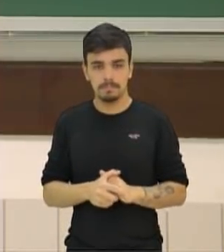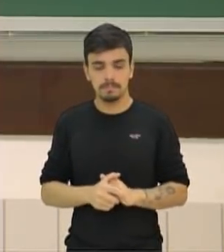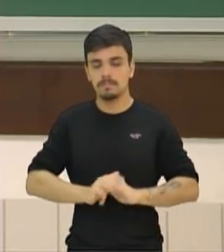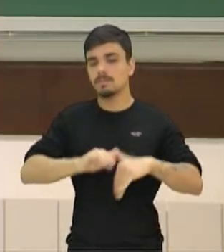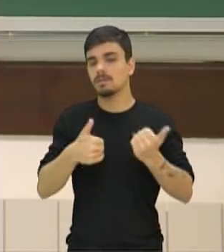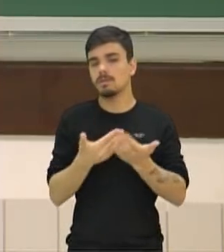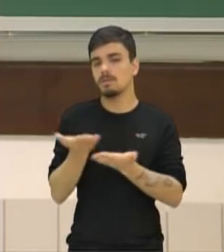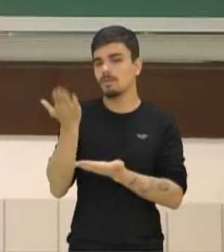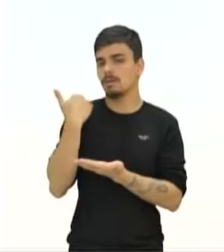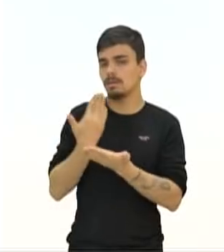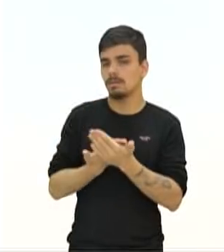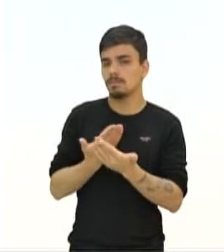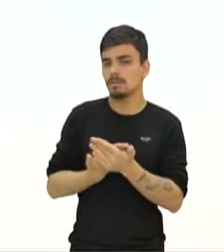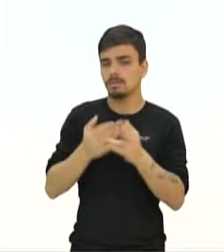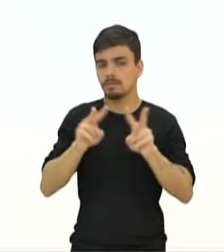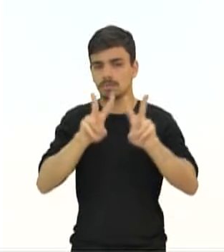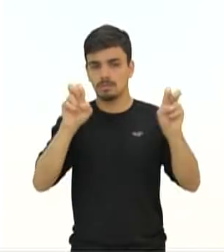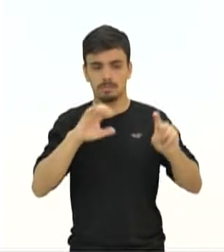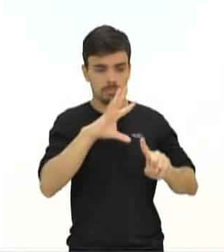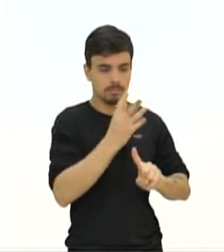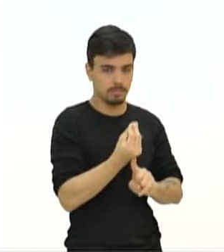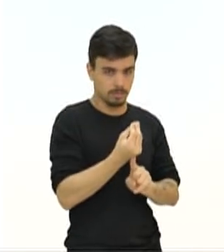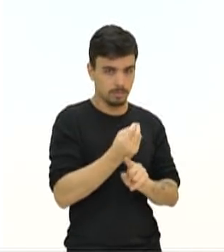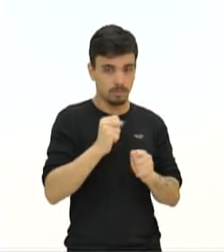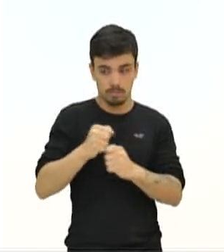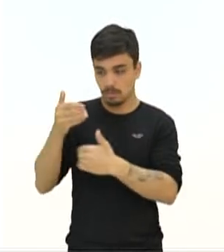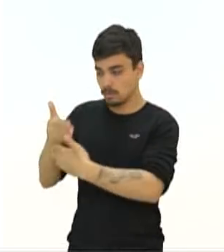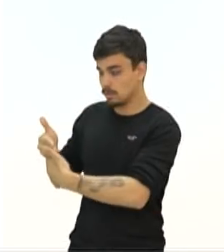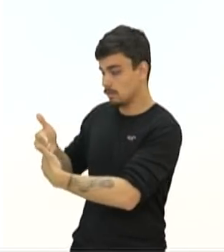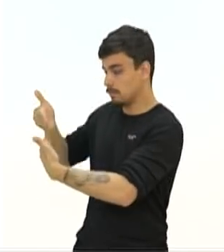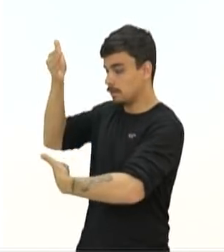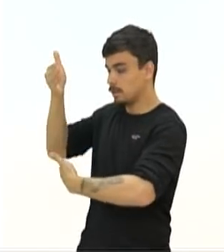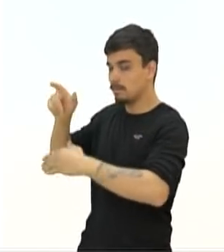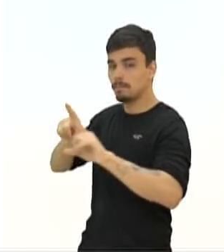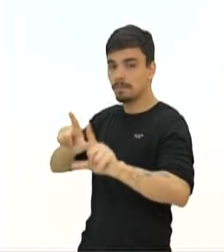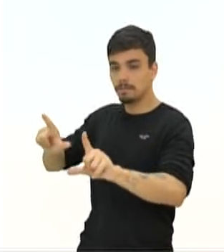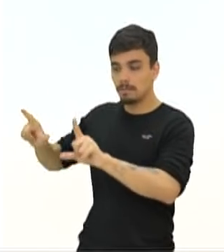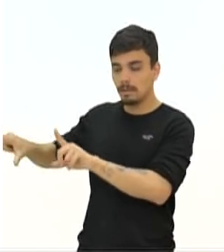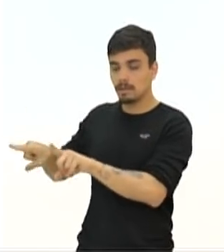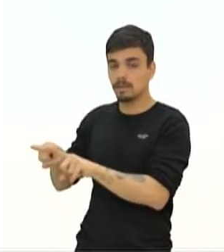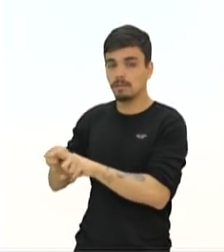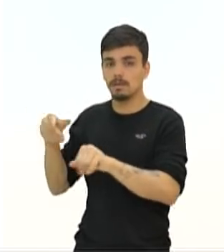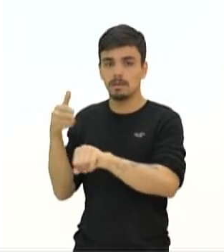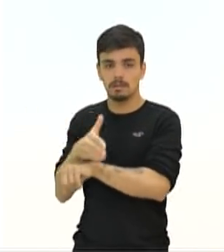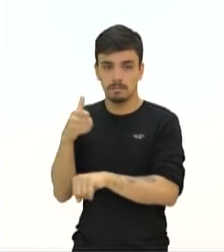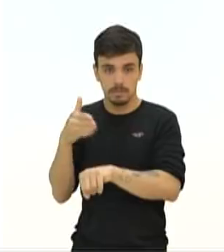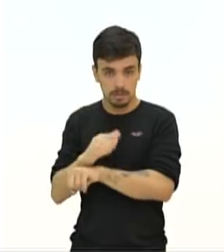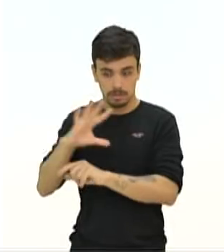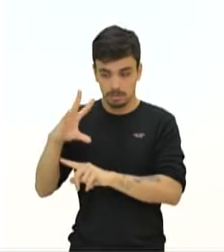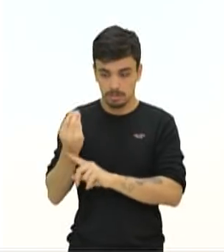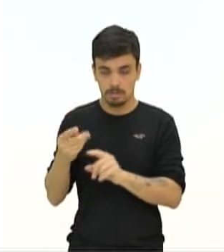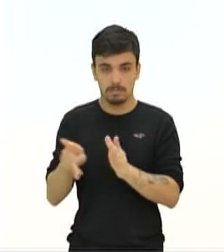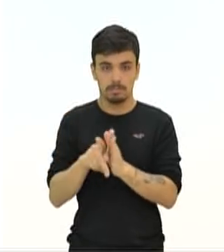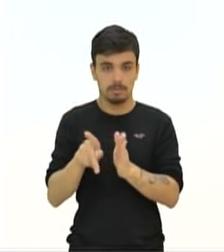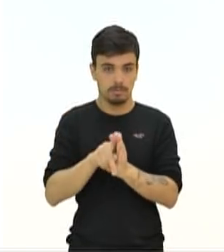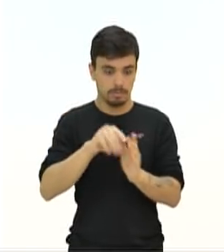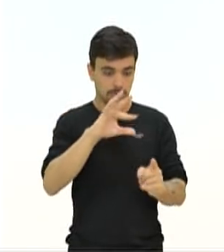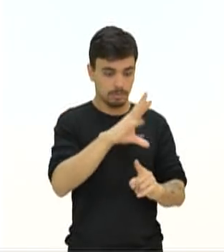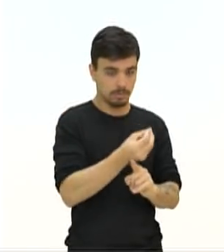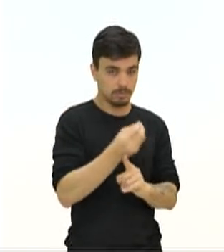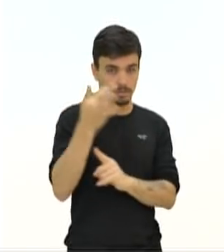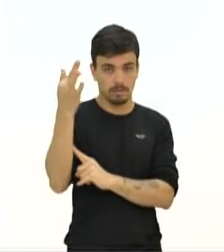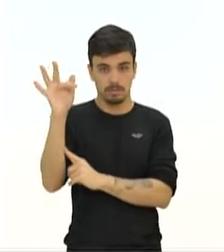Na aula anterior, né, a gente falou da arte da azulejaria e as intervenções artísticas criadas pelo artista